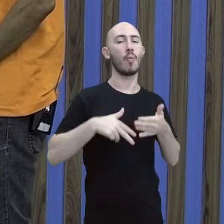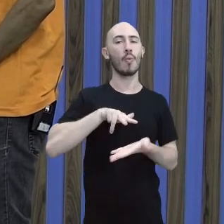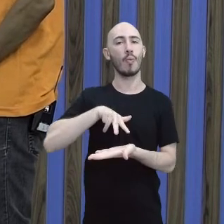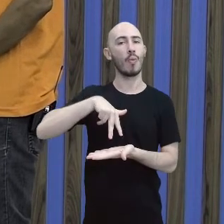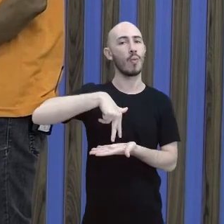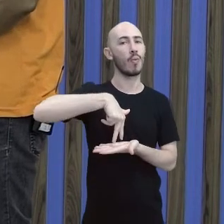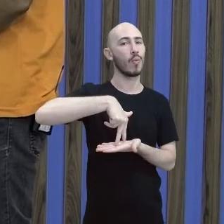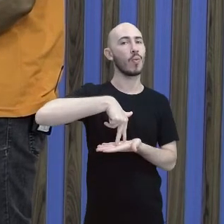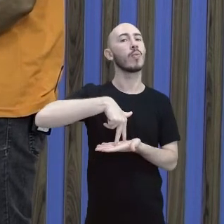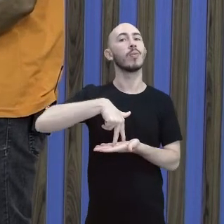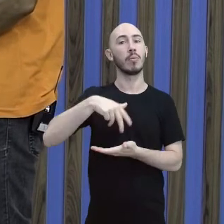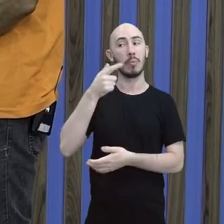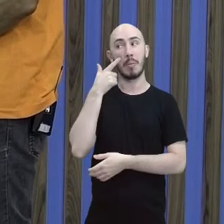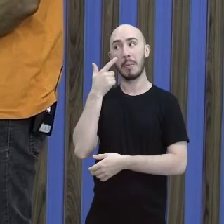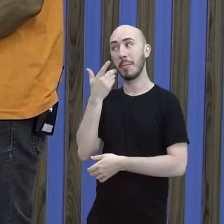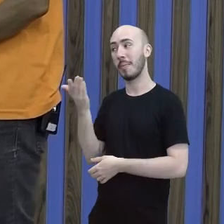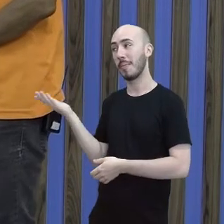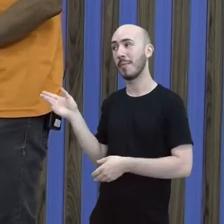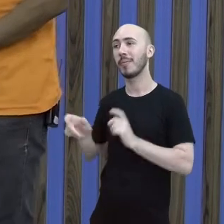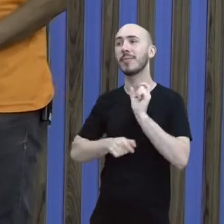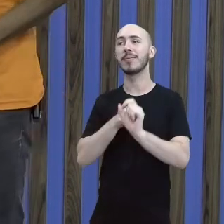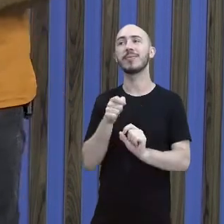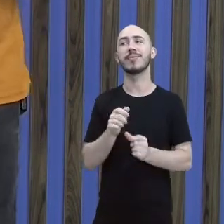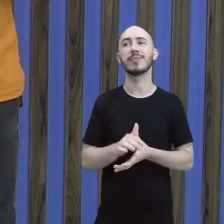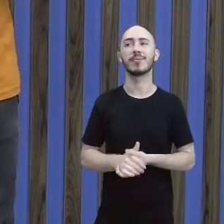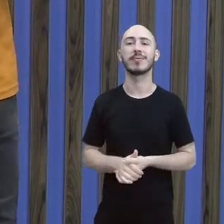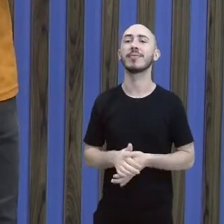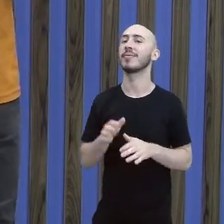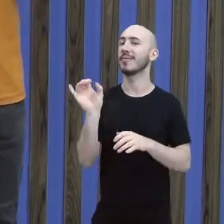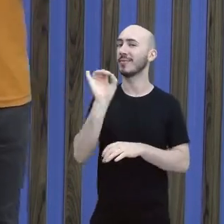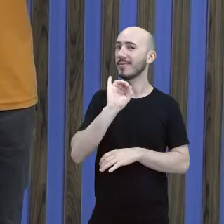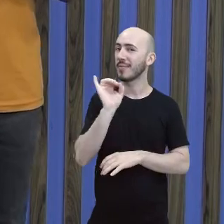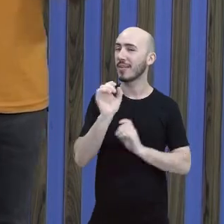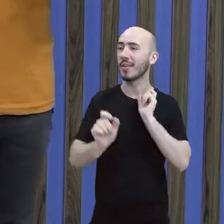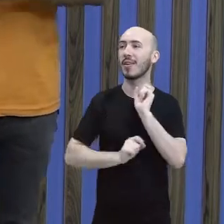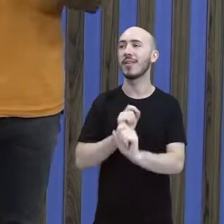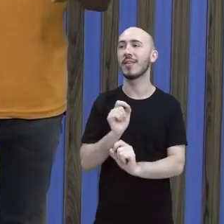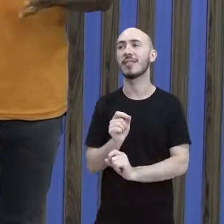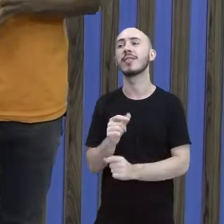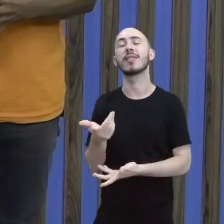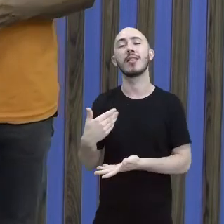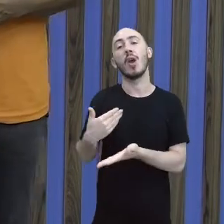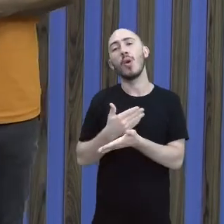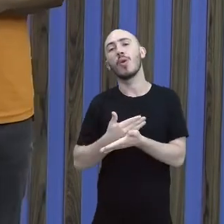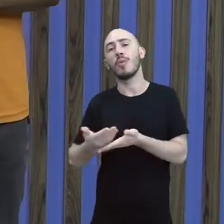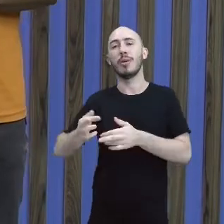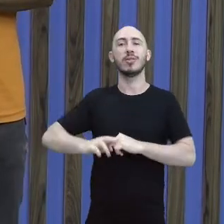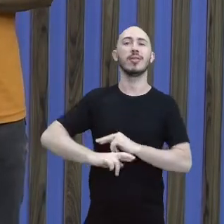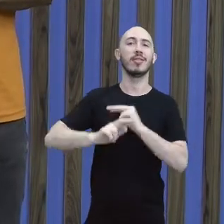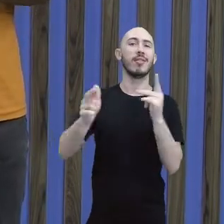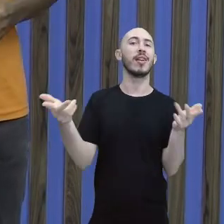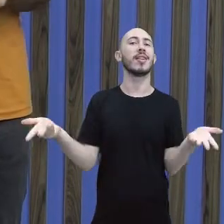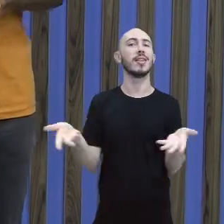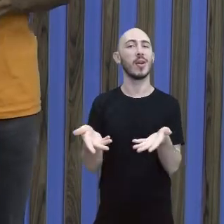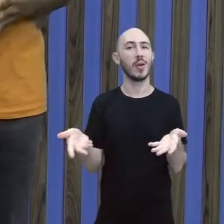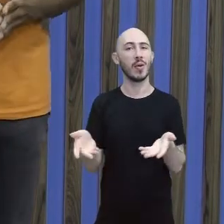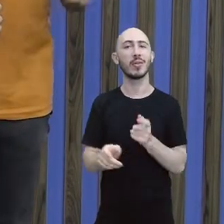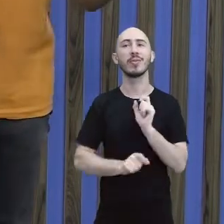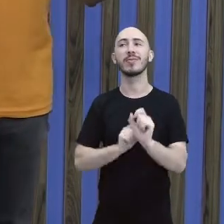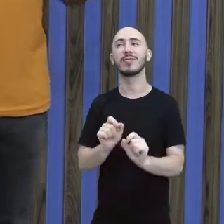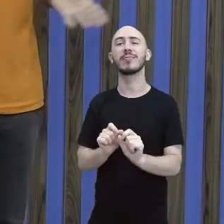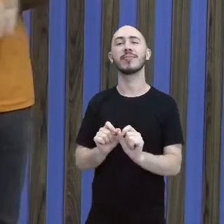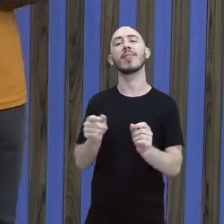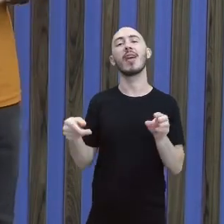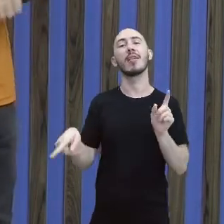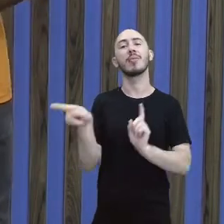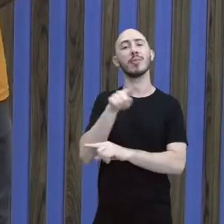ó, professor aqui, tá aqui com vocês aqui. Ô, gente, a gente tá aqui, começou de uma forma diferenciada, vocês viram, né? A gente inverteu,